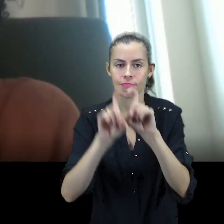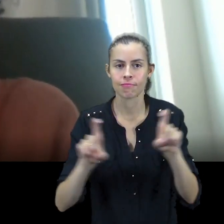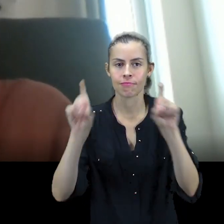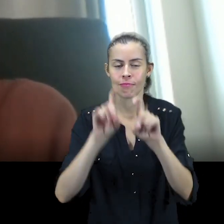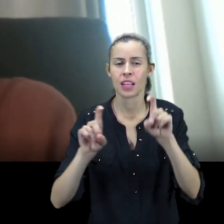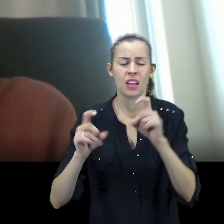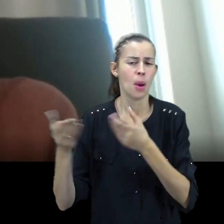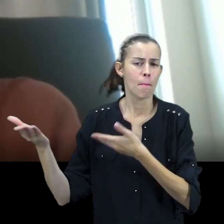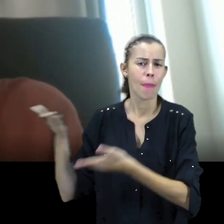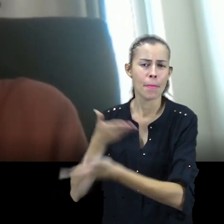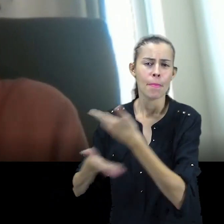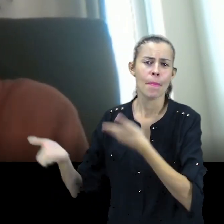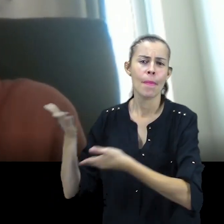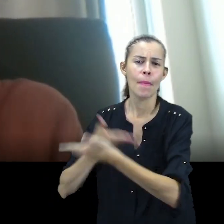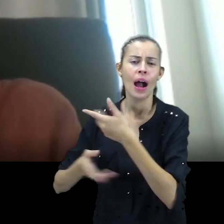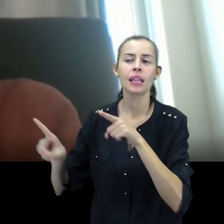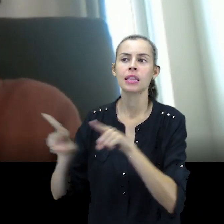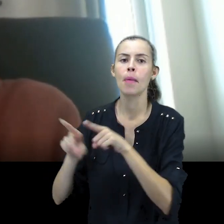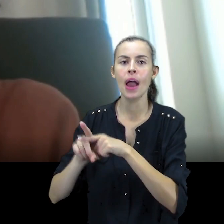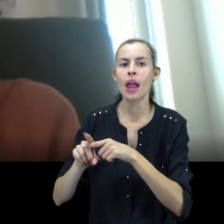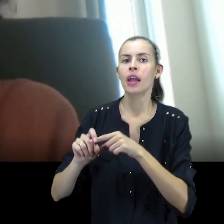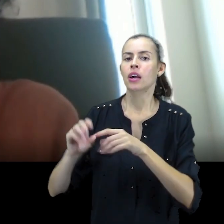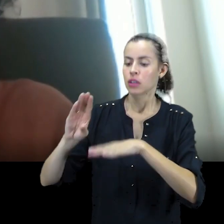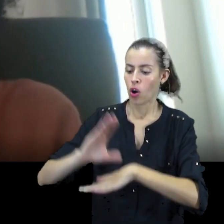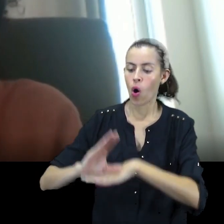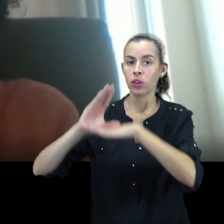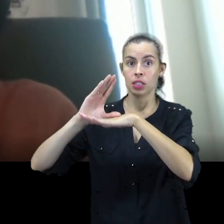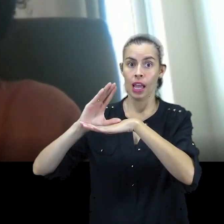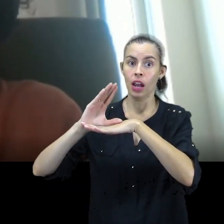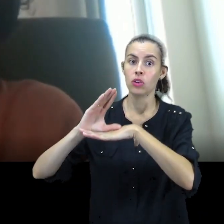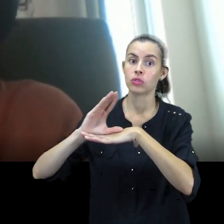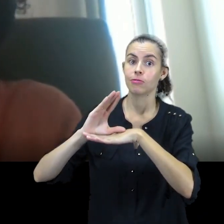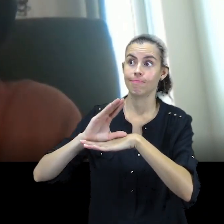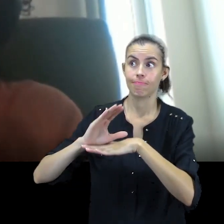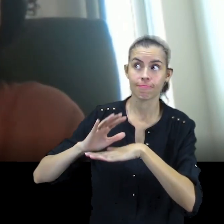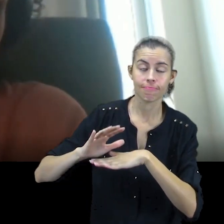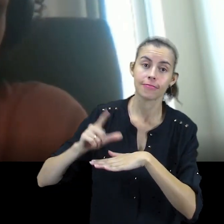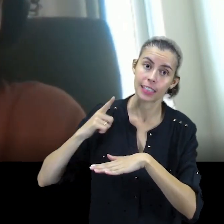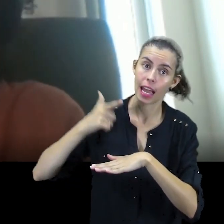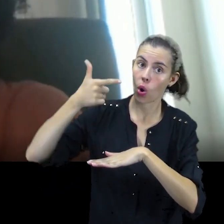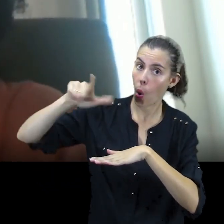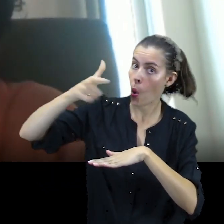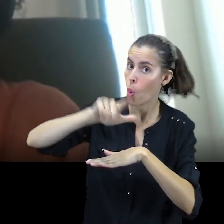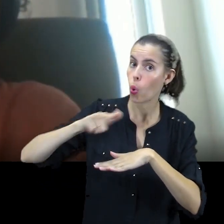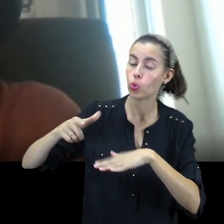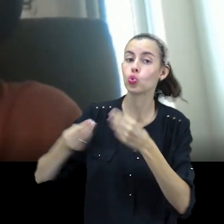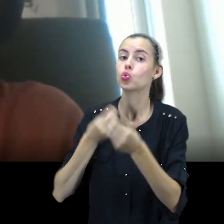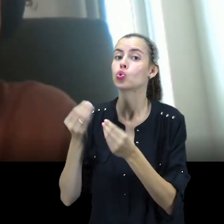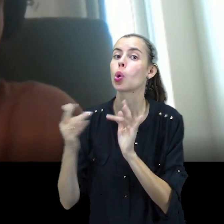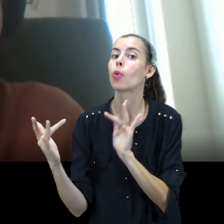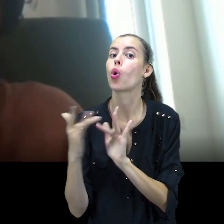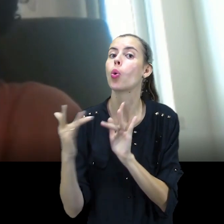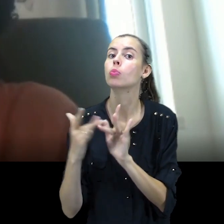e Extensão, foi discutida lá dentro até ser aprovada. A de Formação para a Cidadania do Conselho Acadêmico de Ensino também um